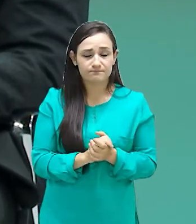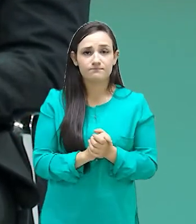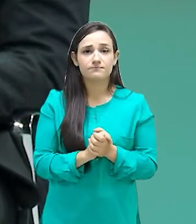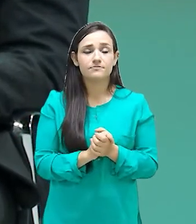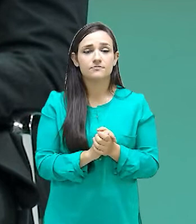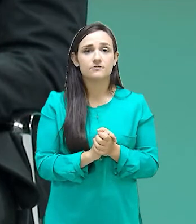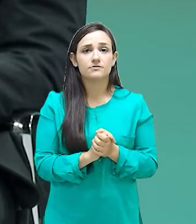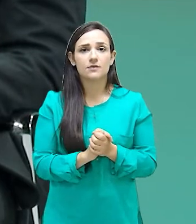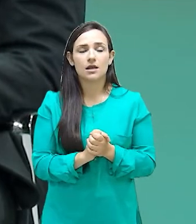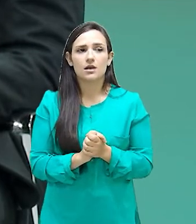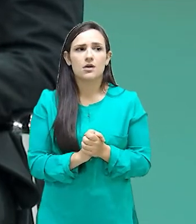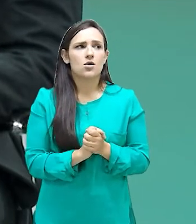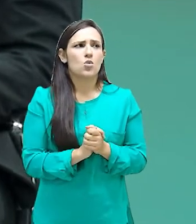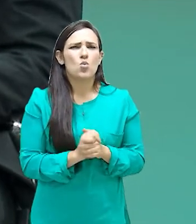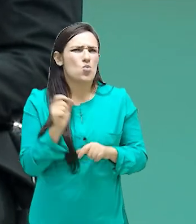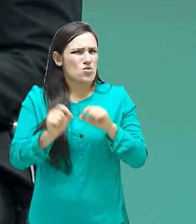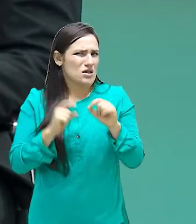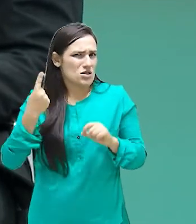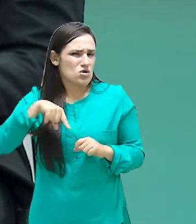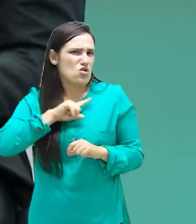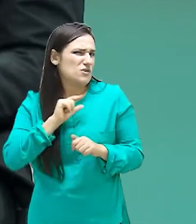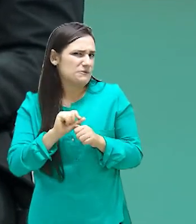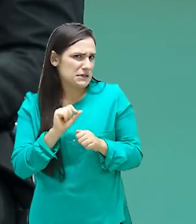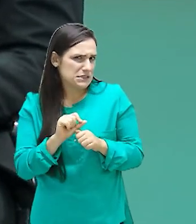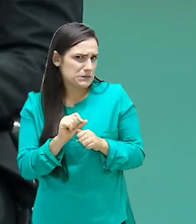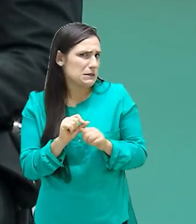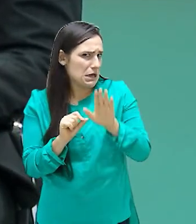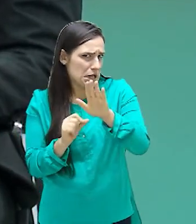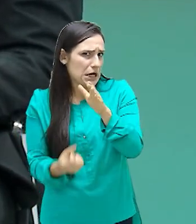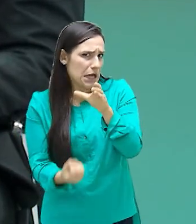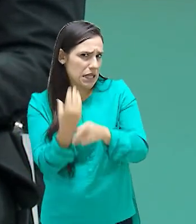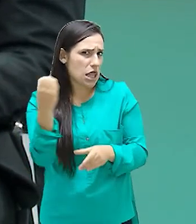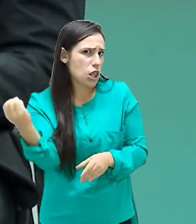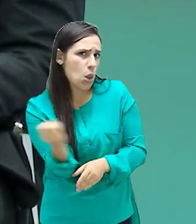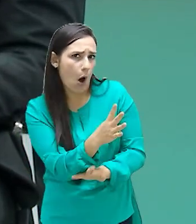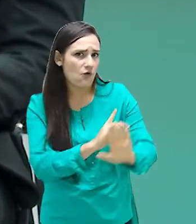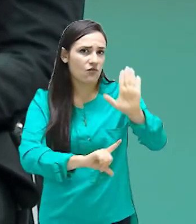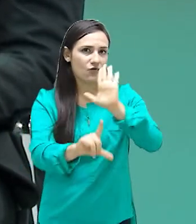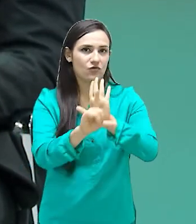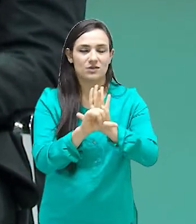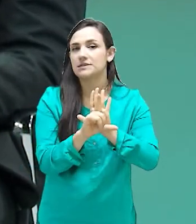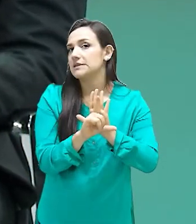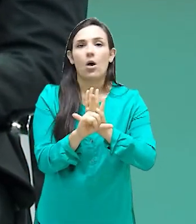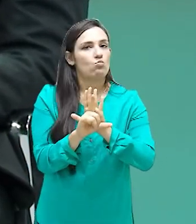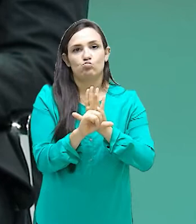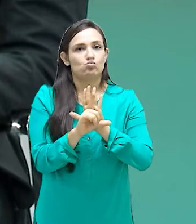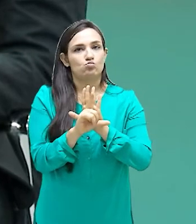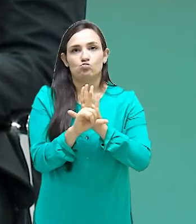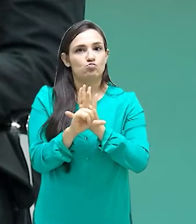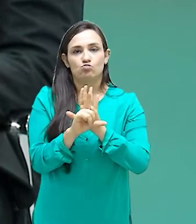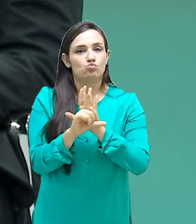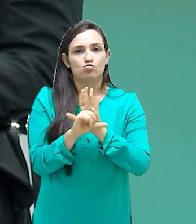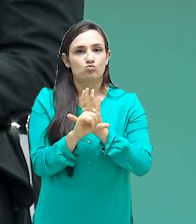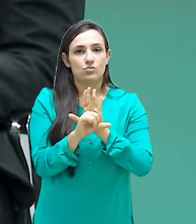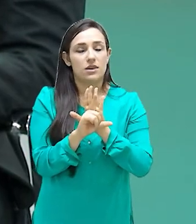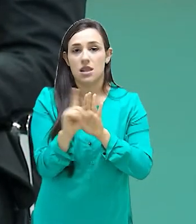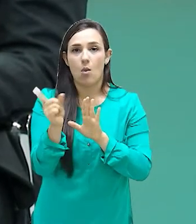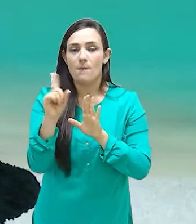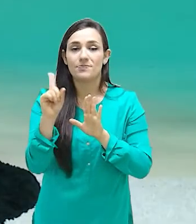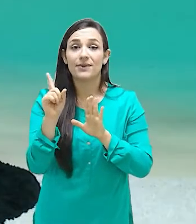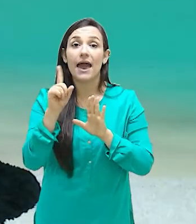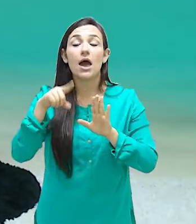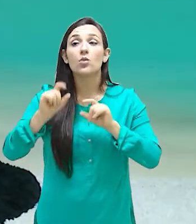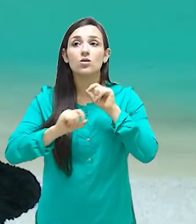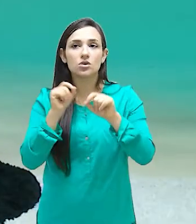trabalho a gente não elabora uma lei em sentido técnico formal, uma lei em sentido